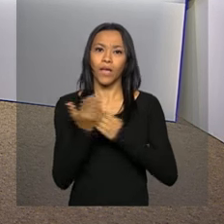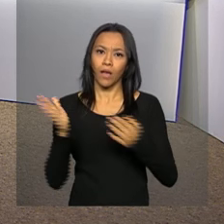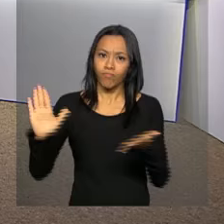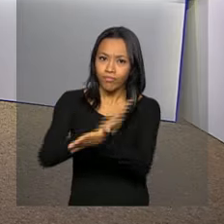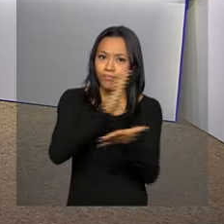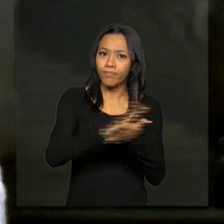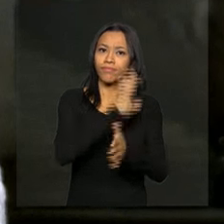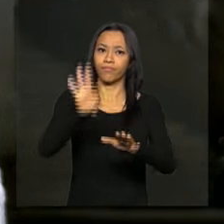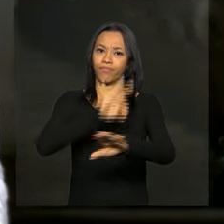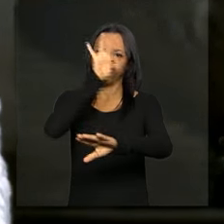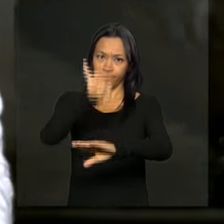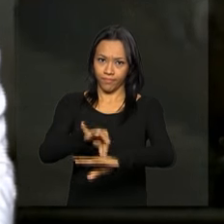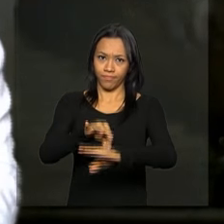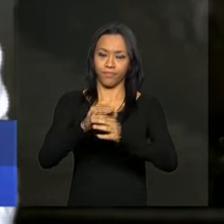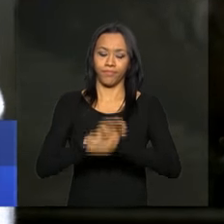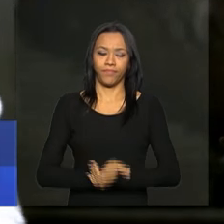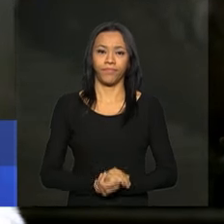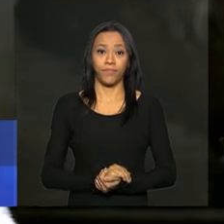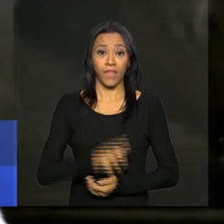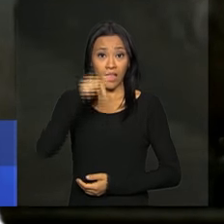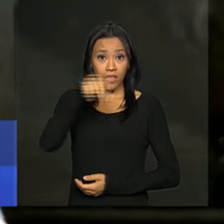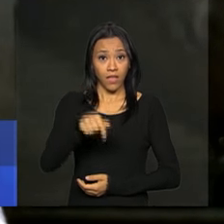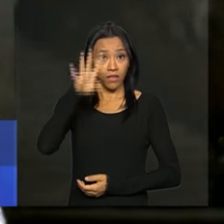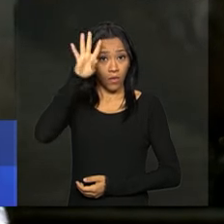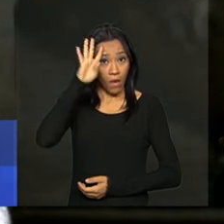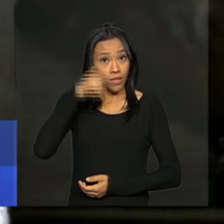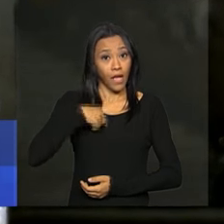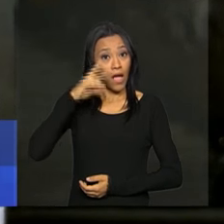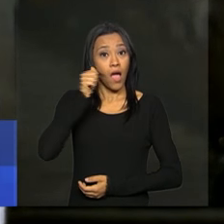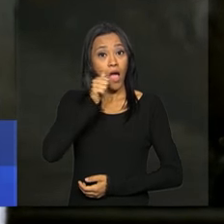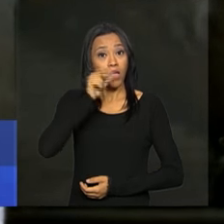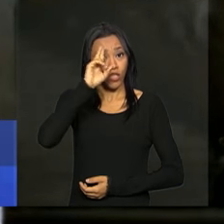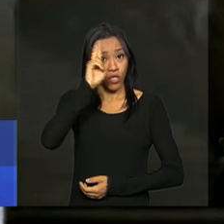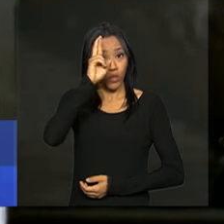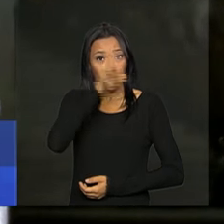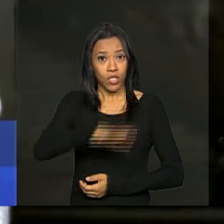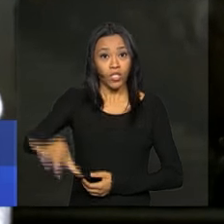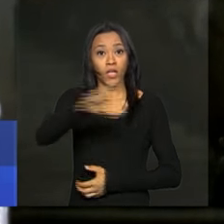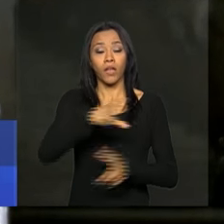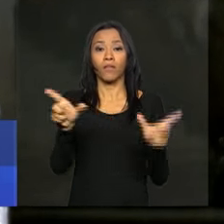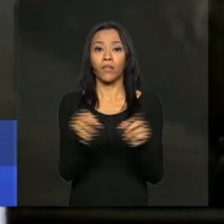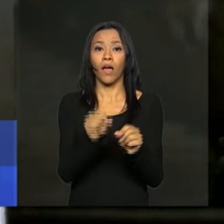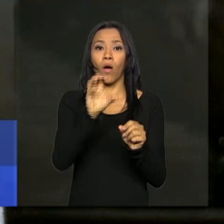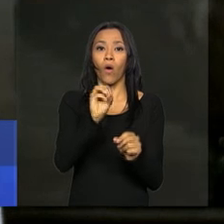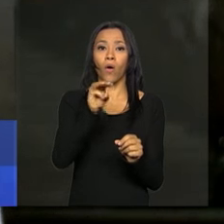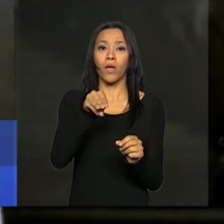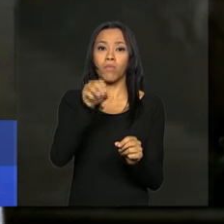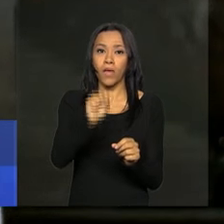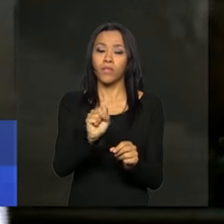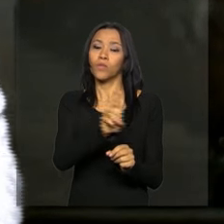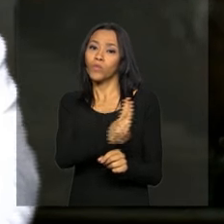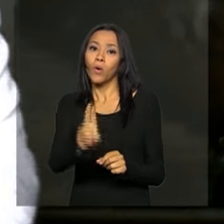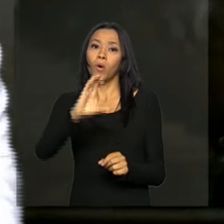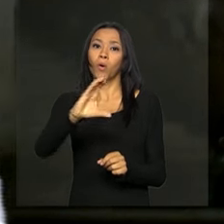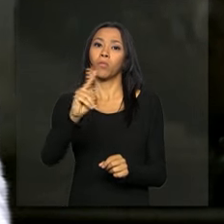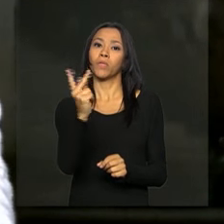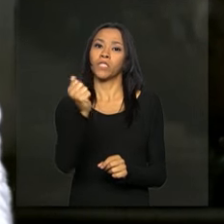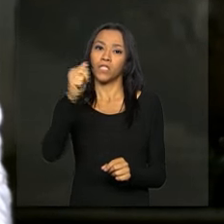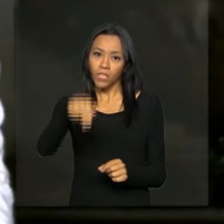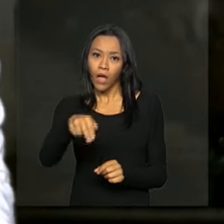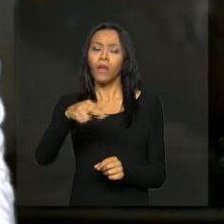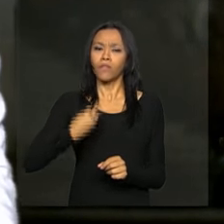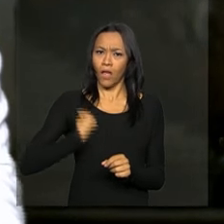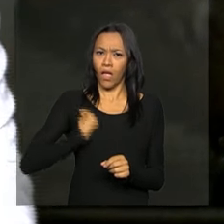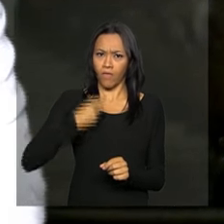aegypti. Nessa quarta-feira, a diretora-geral da Organização Mundial da Saúde, Margaret Chan, esteve aqui na sede